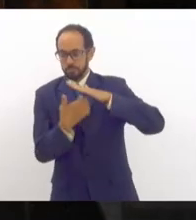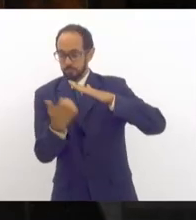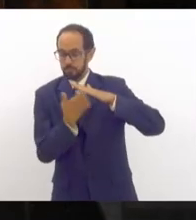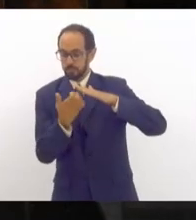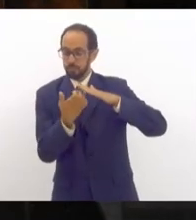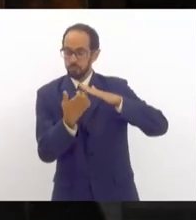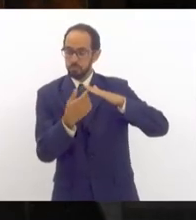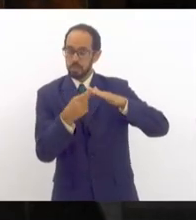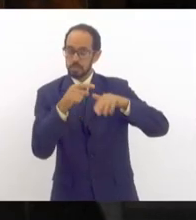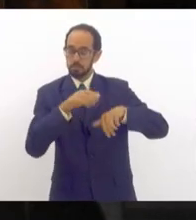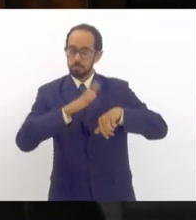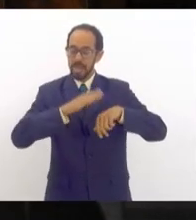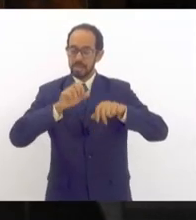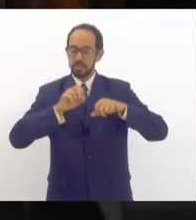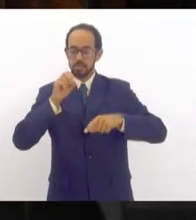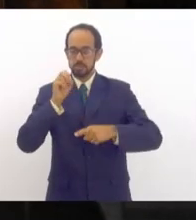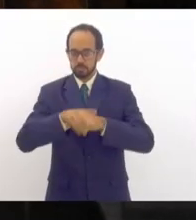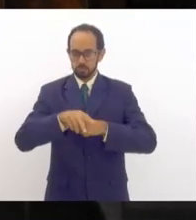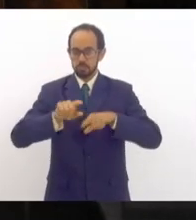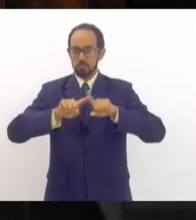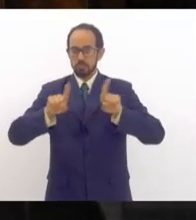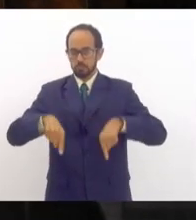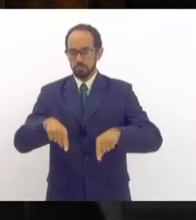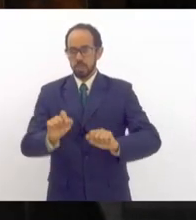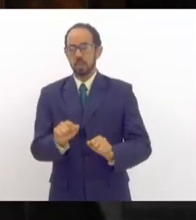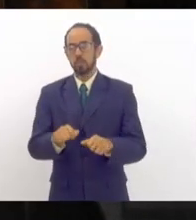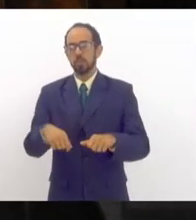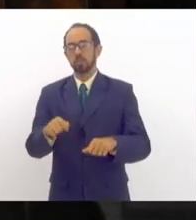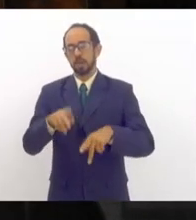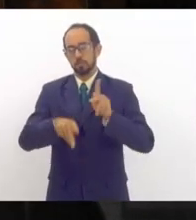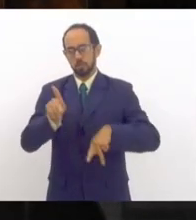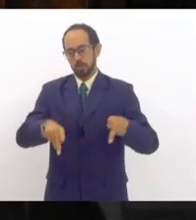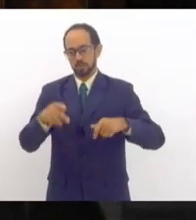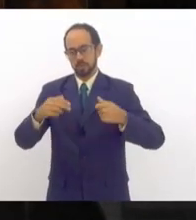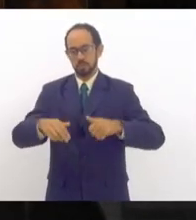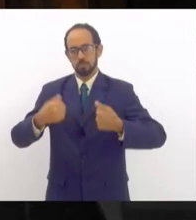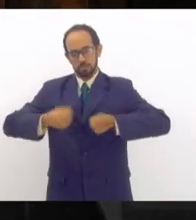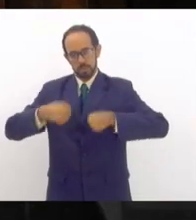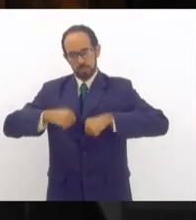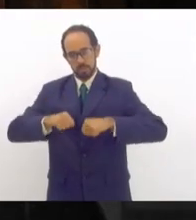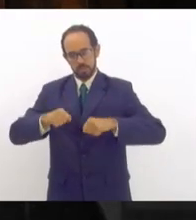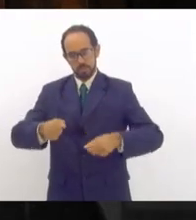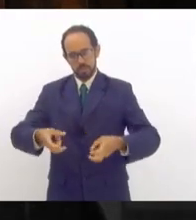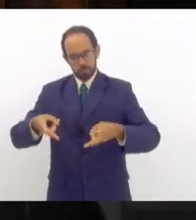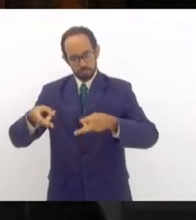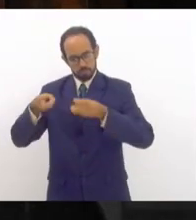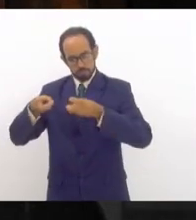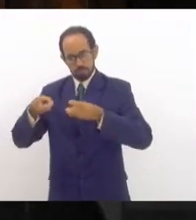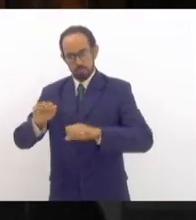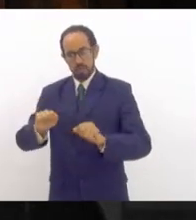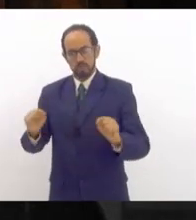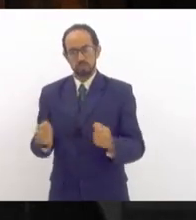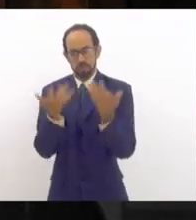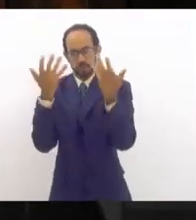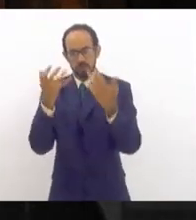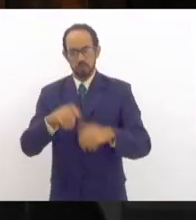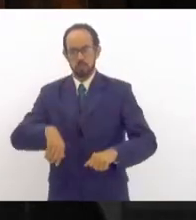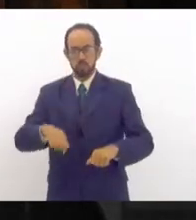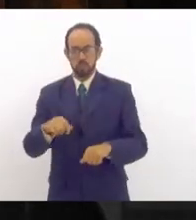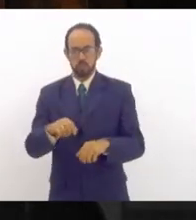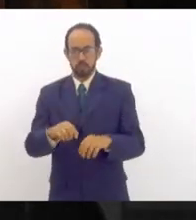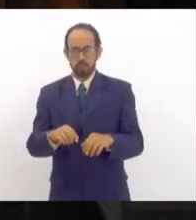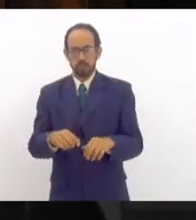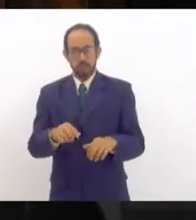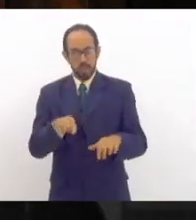contrapartida social para a população que é quem merece usufruir desses grandes espetáculos então toda minha colaboração Presidente